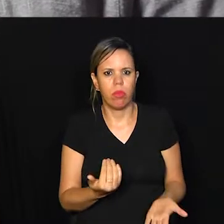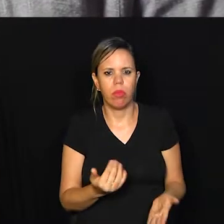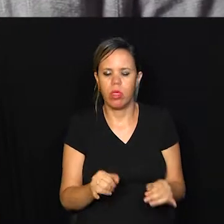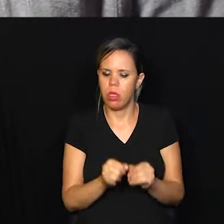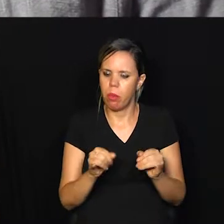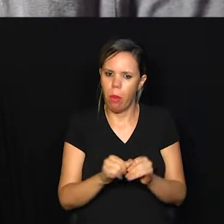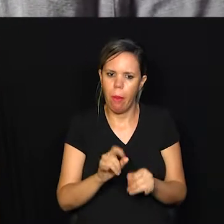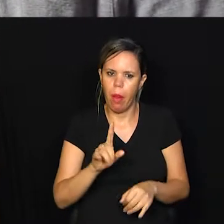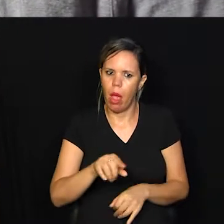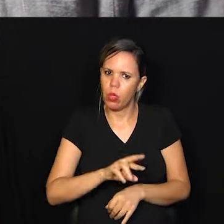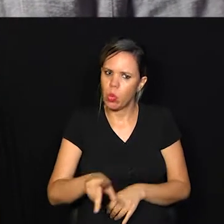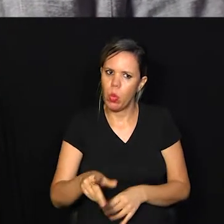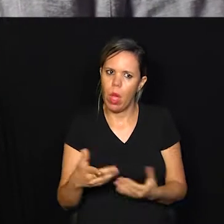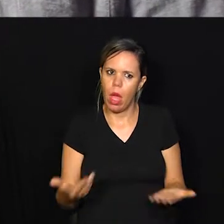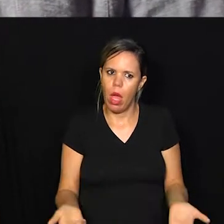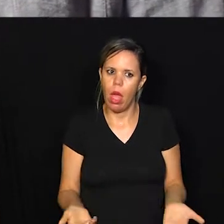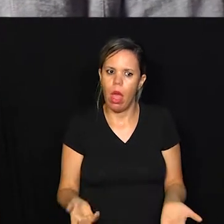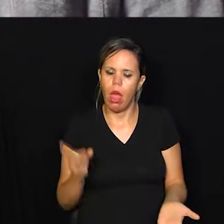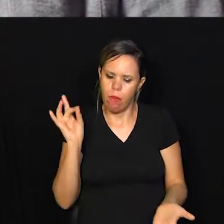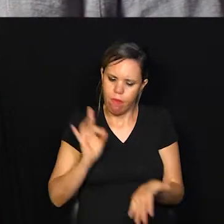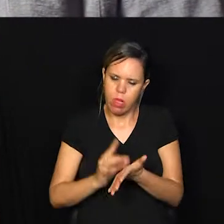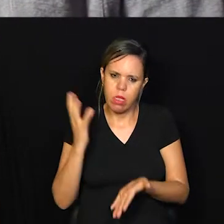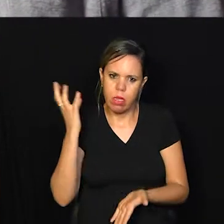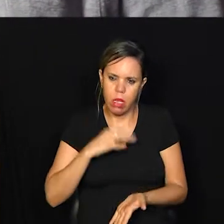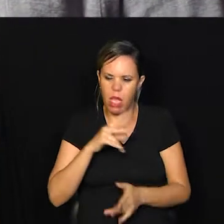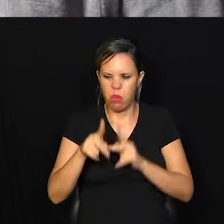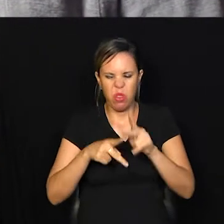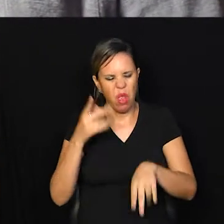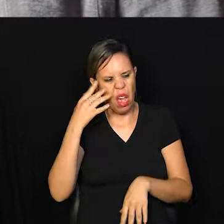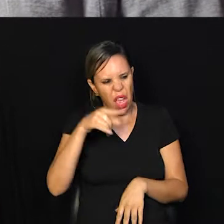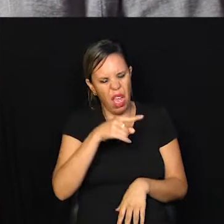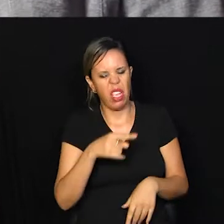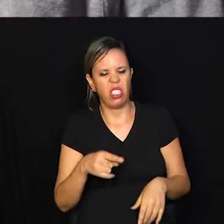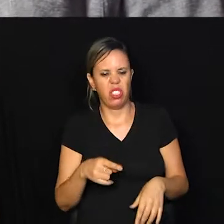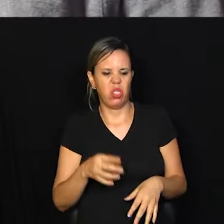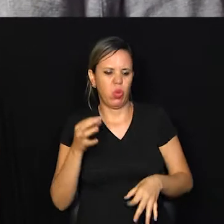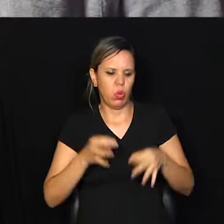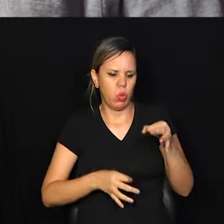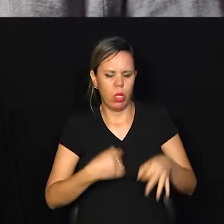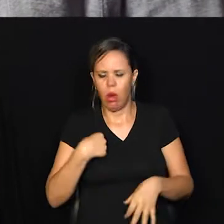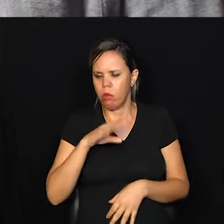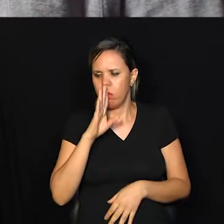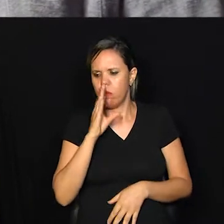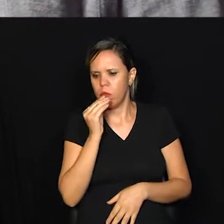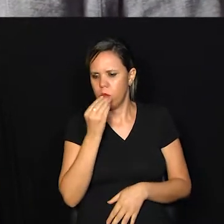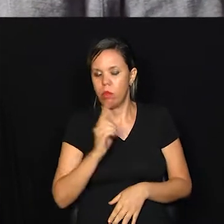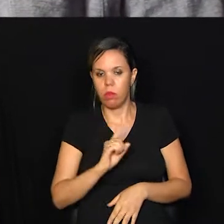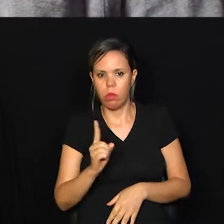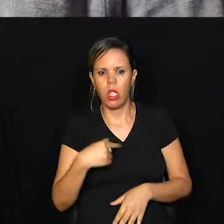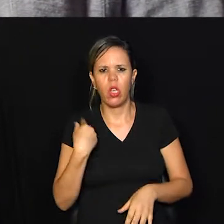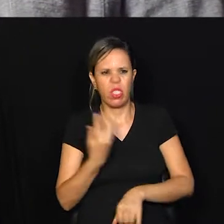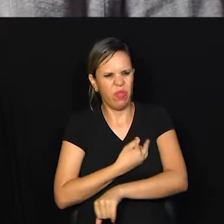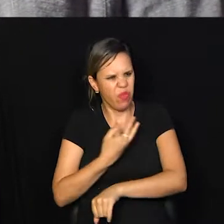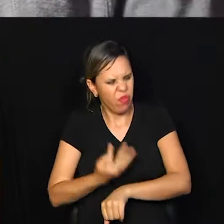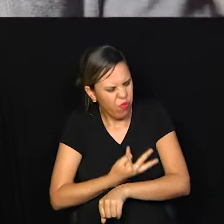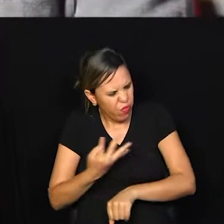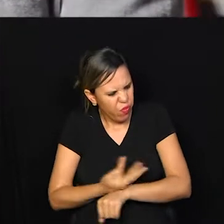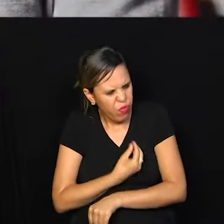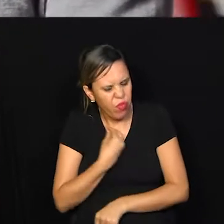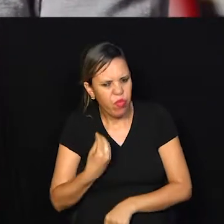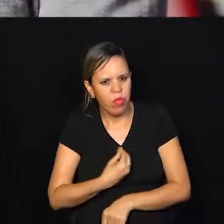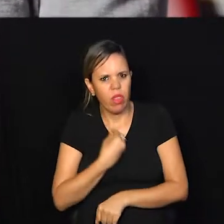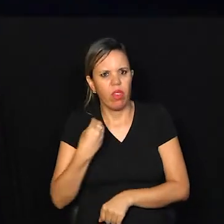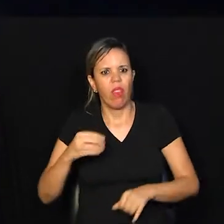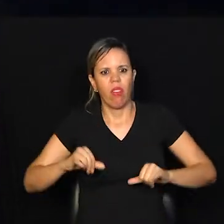Então, mesmo as pessoas achando que é exagero, a gente não se cala. Porque a nossa vida é essa. Nossa vida é